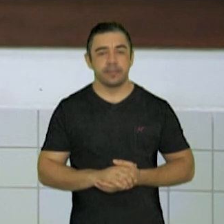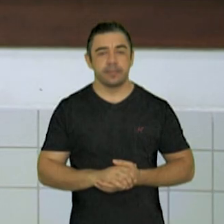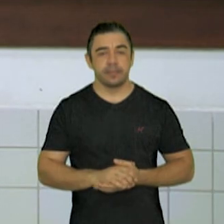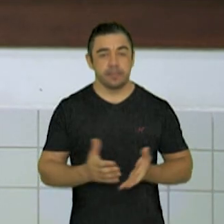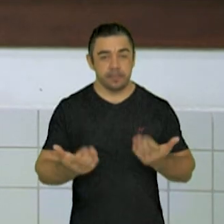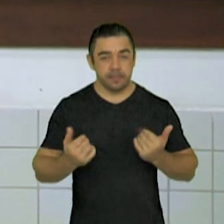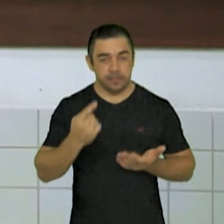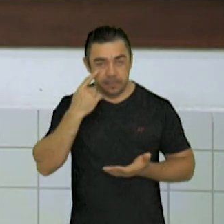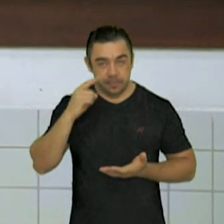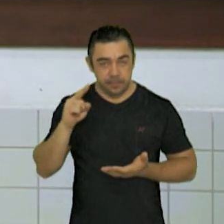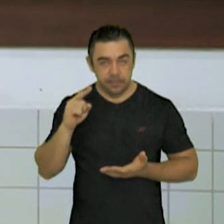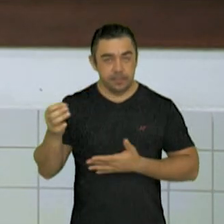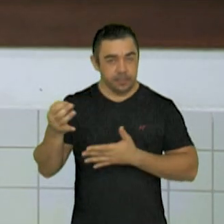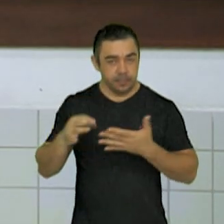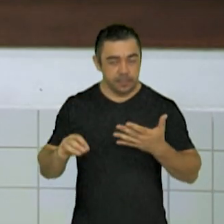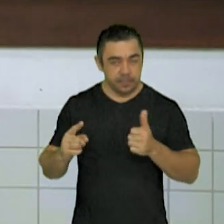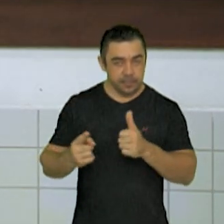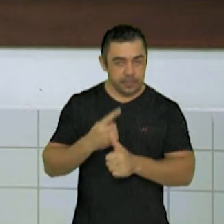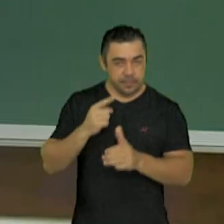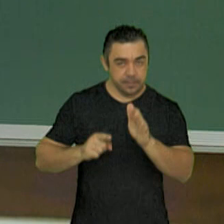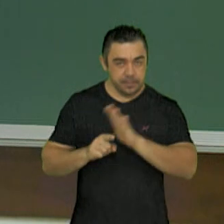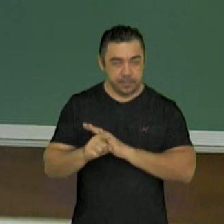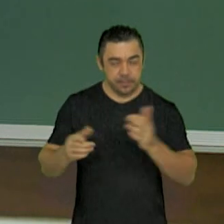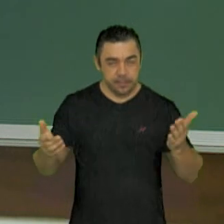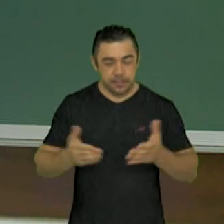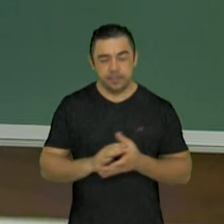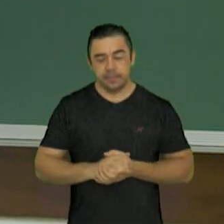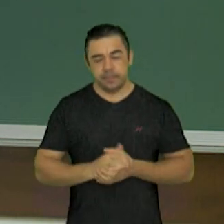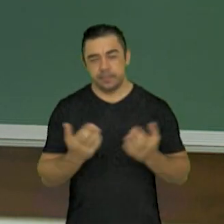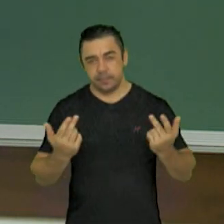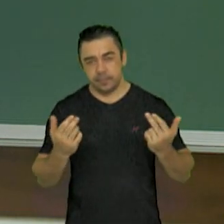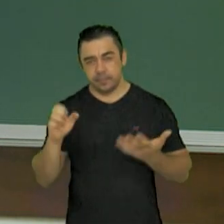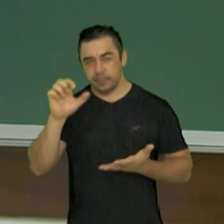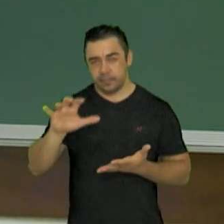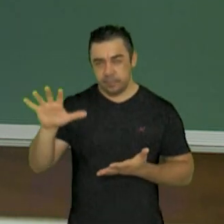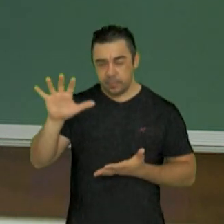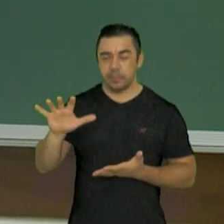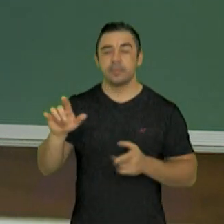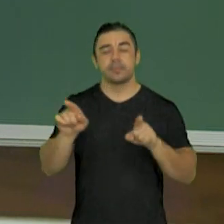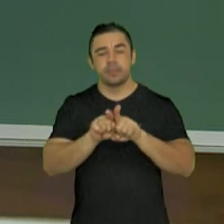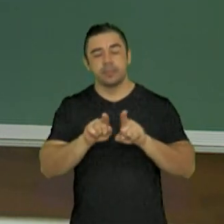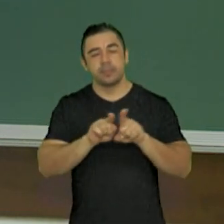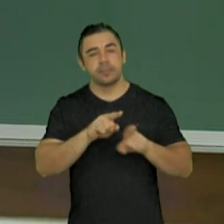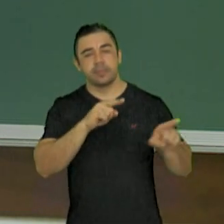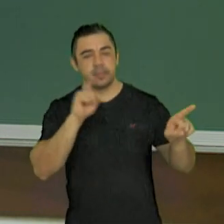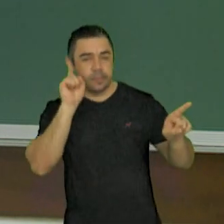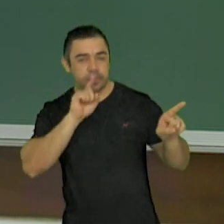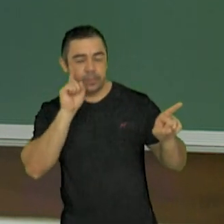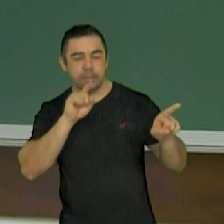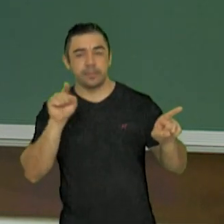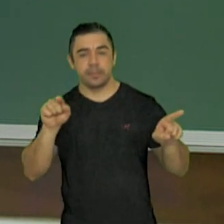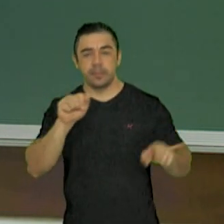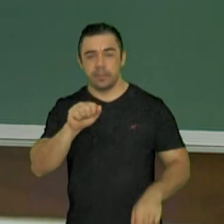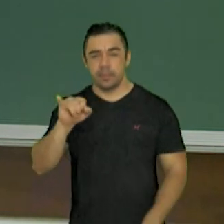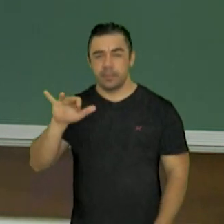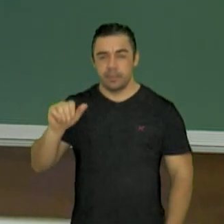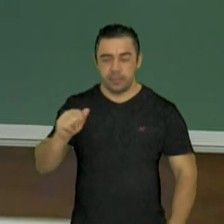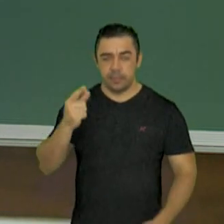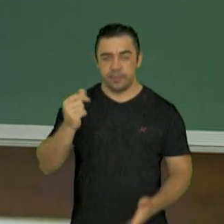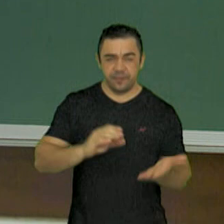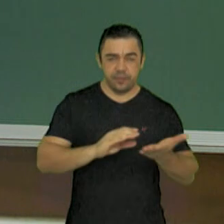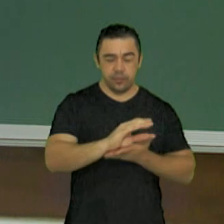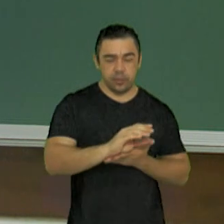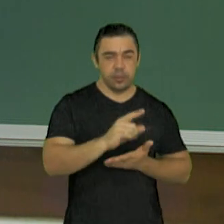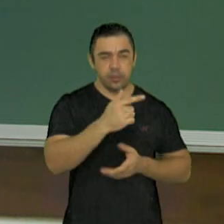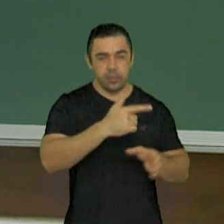Vamos lá no nono, correção do primeiro questionário do dia. Assim como a Europa e Estados Unidos, o continente asiático vem investindo em uma solução